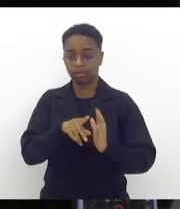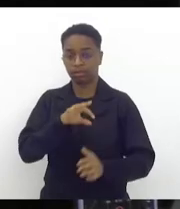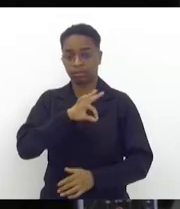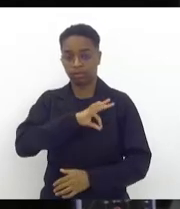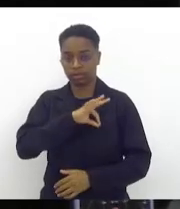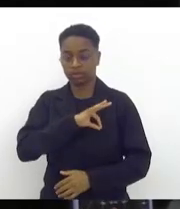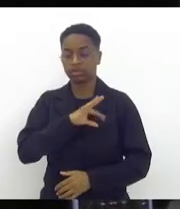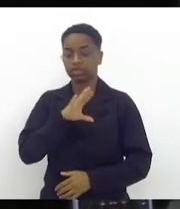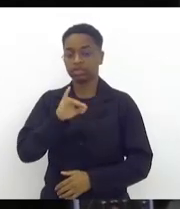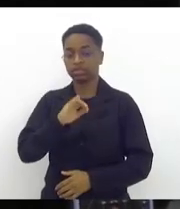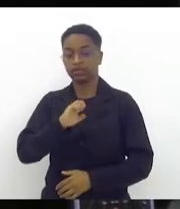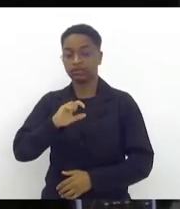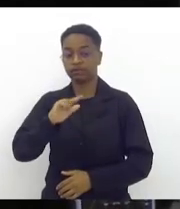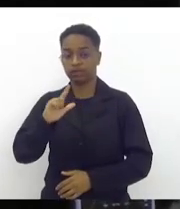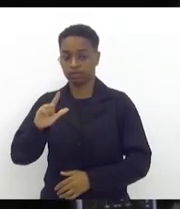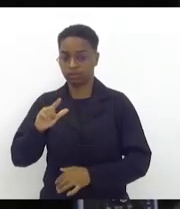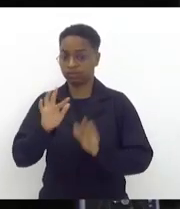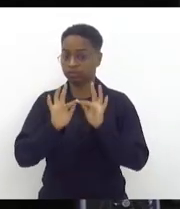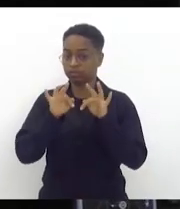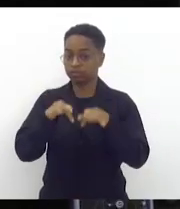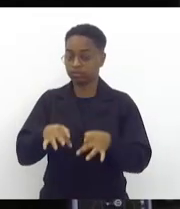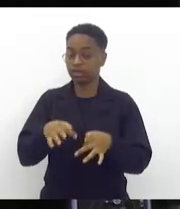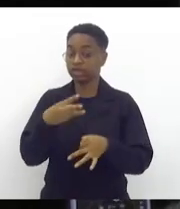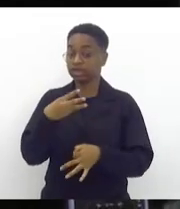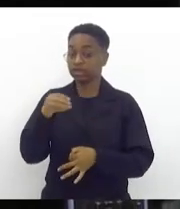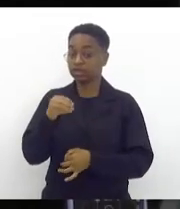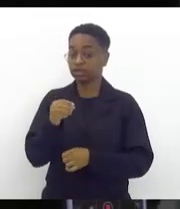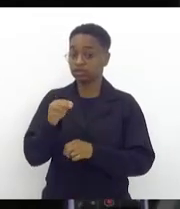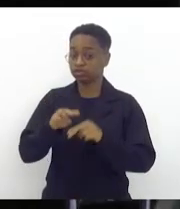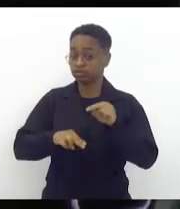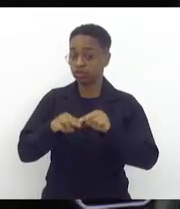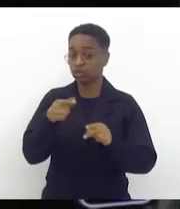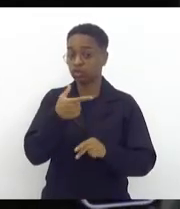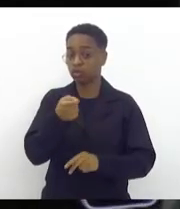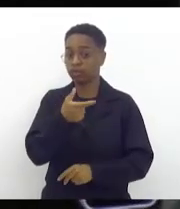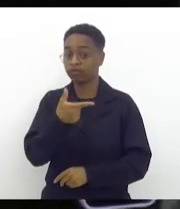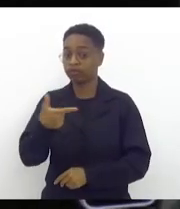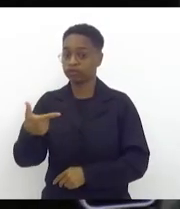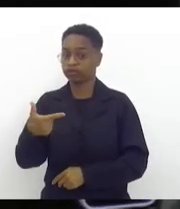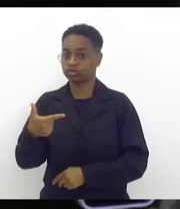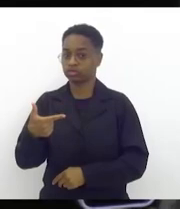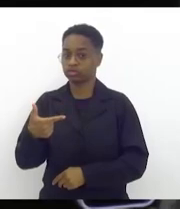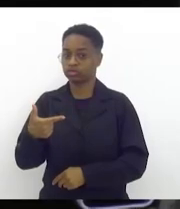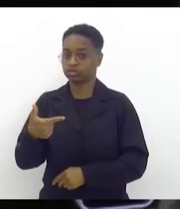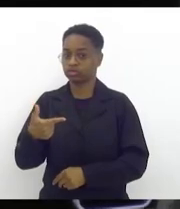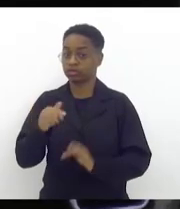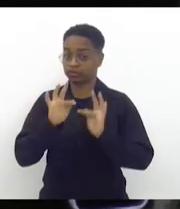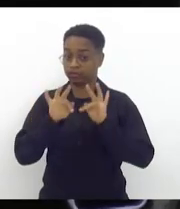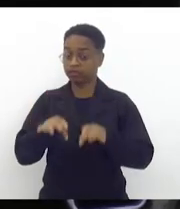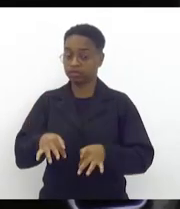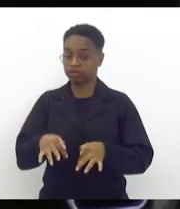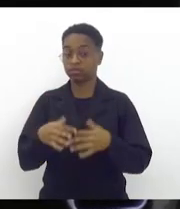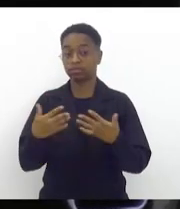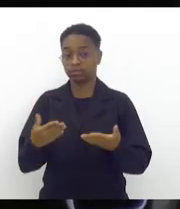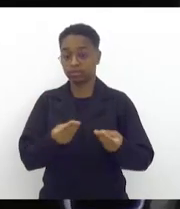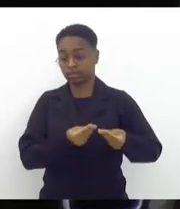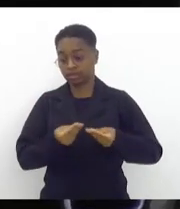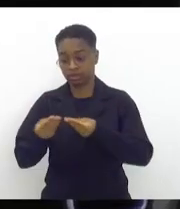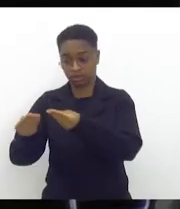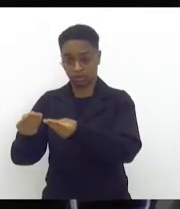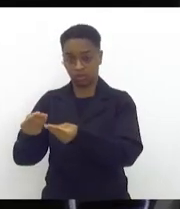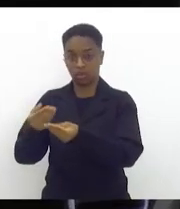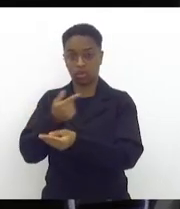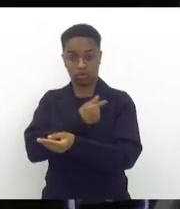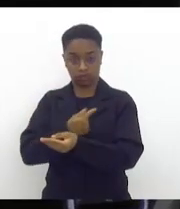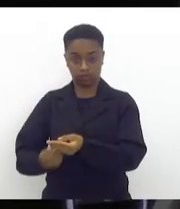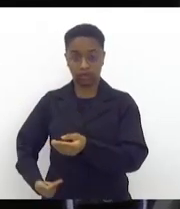encerrou no dia 30 de junho de 2022. Ela foi ao governo, o governo